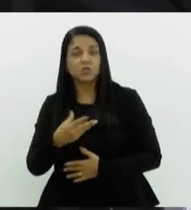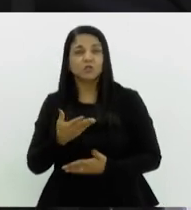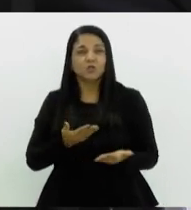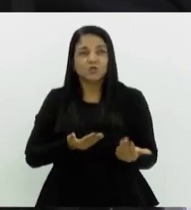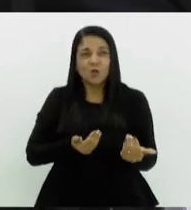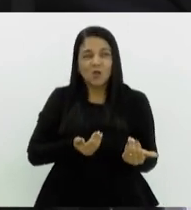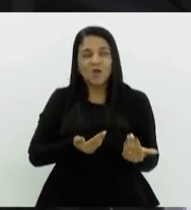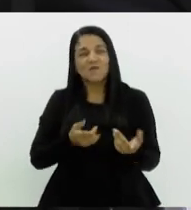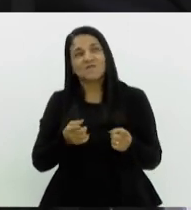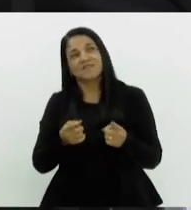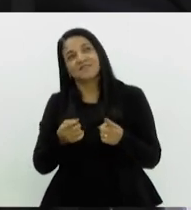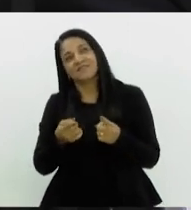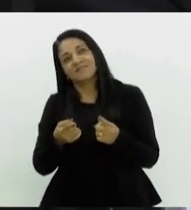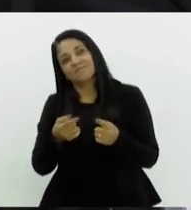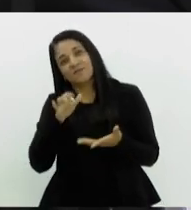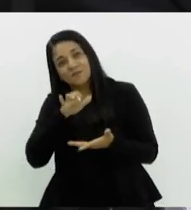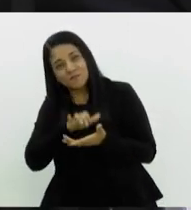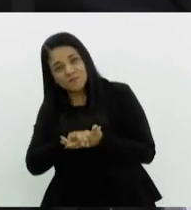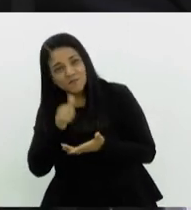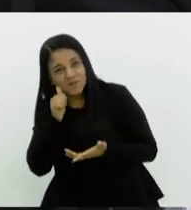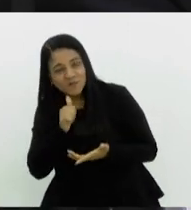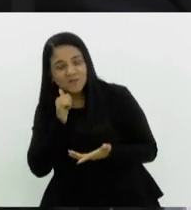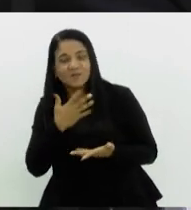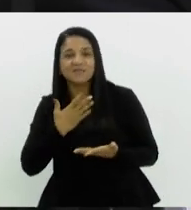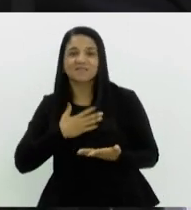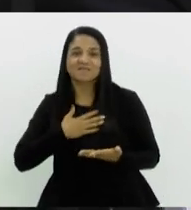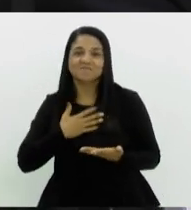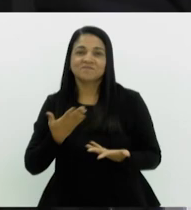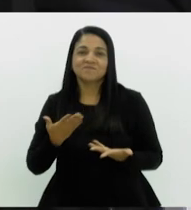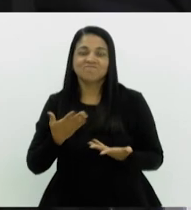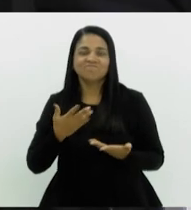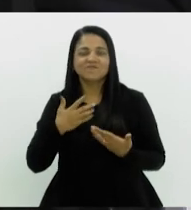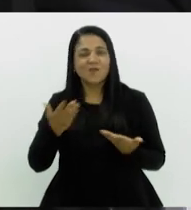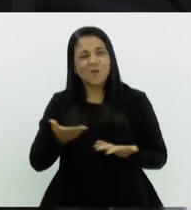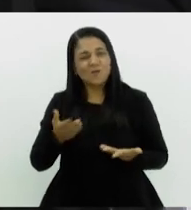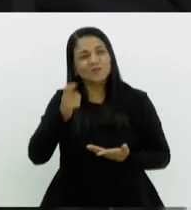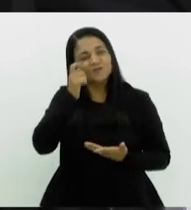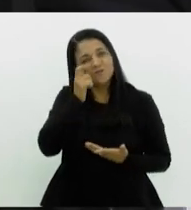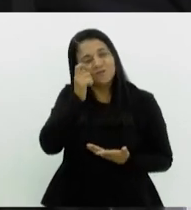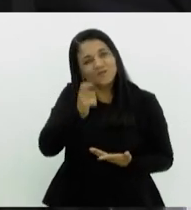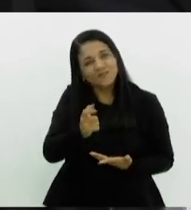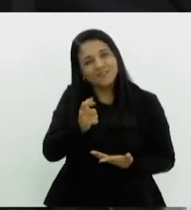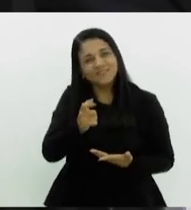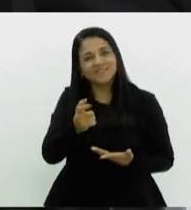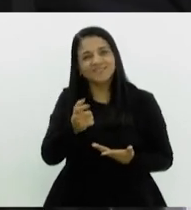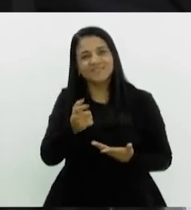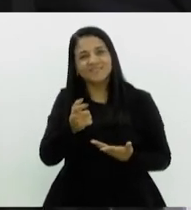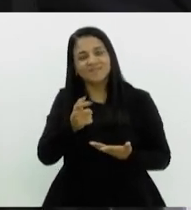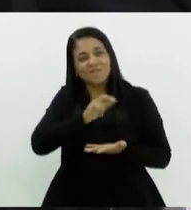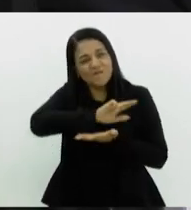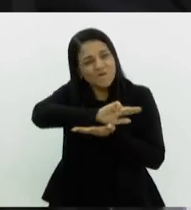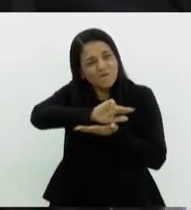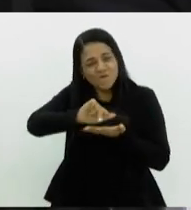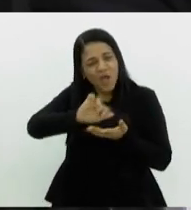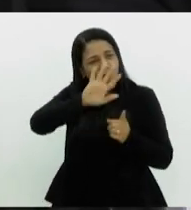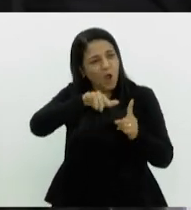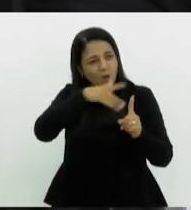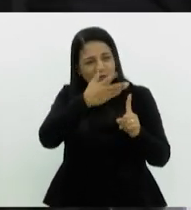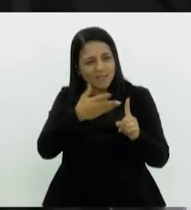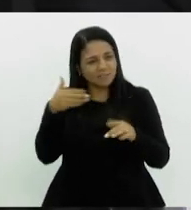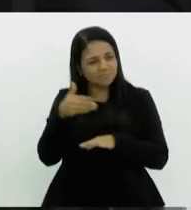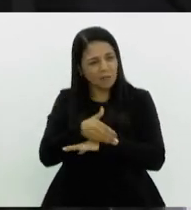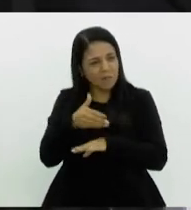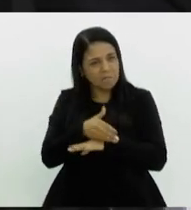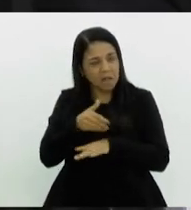jovens. E hoje é muito interessante, porque hoje eu já vinha várias homenagens aqui, mas hoje,